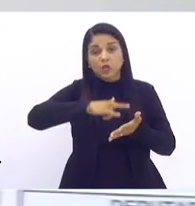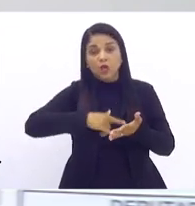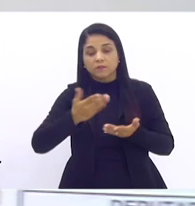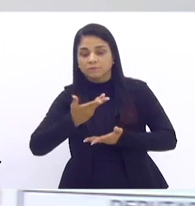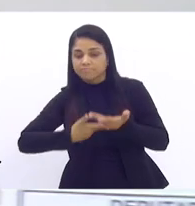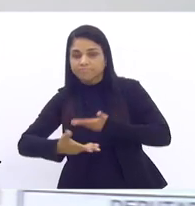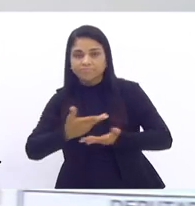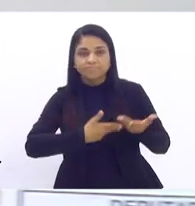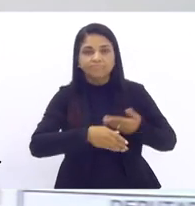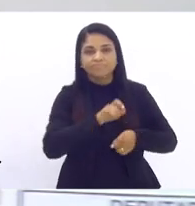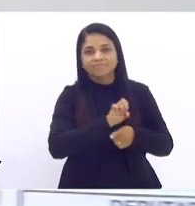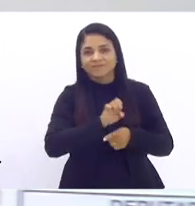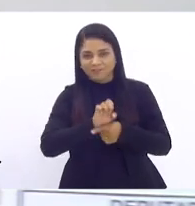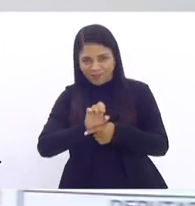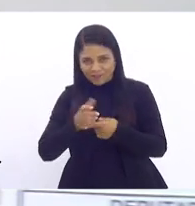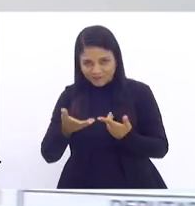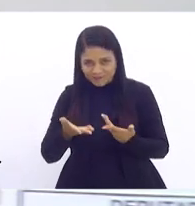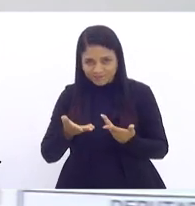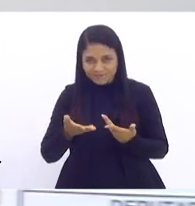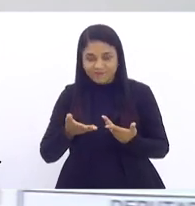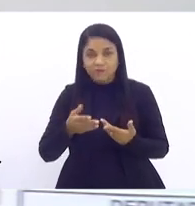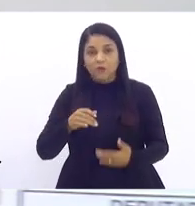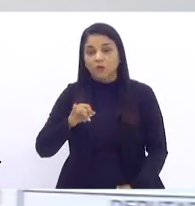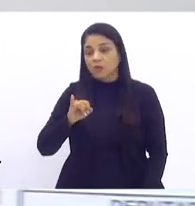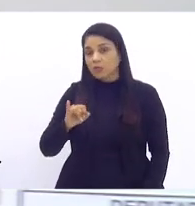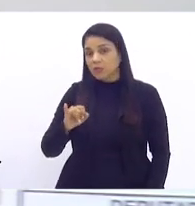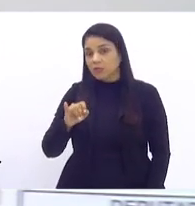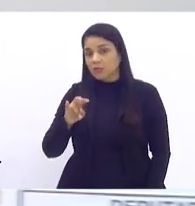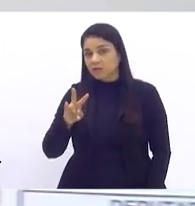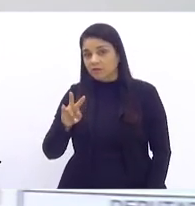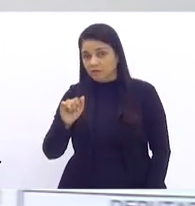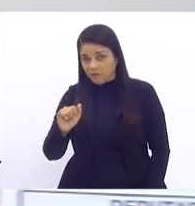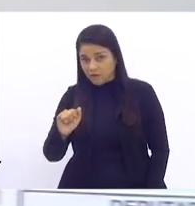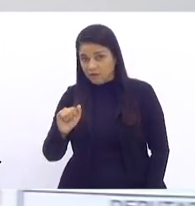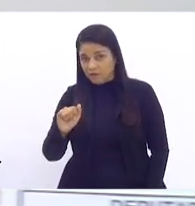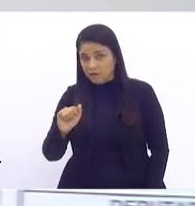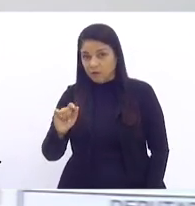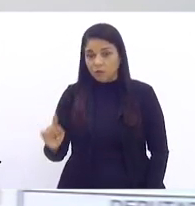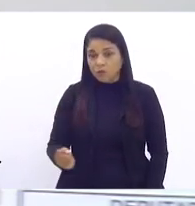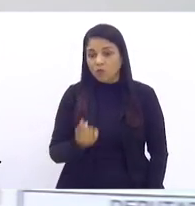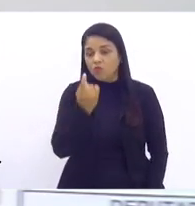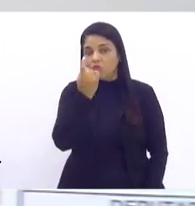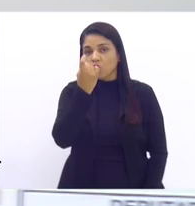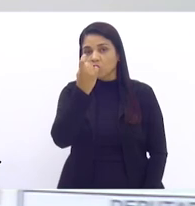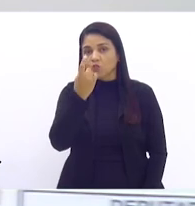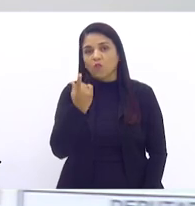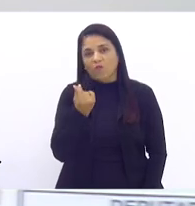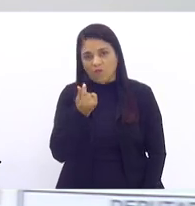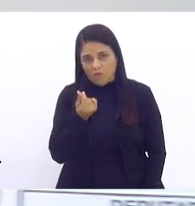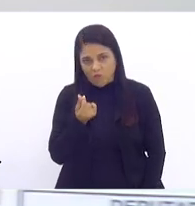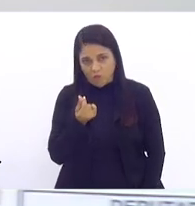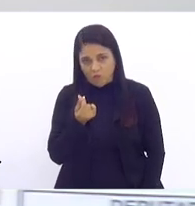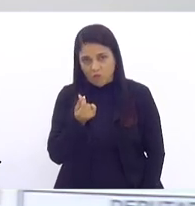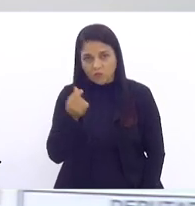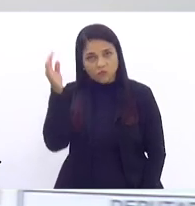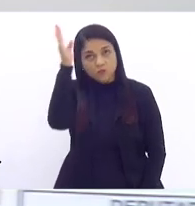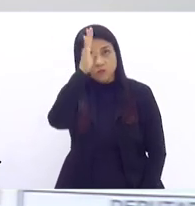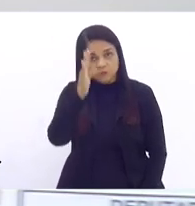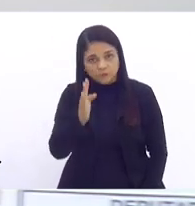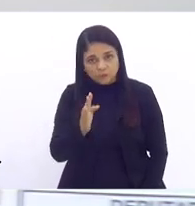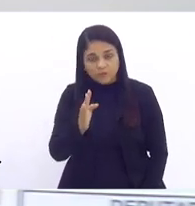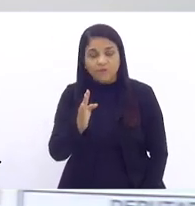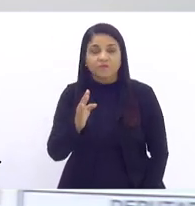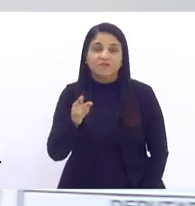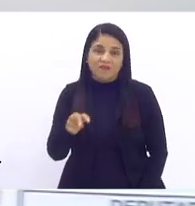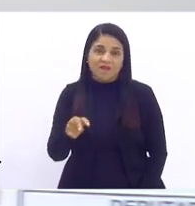os Estados e com Iva Unificado né Um Valor único para o Brasil inteiro com certeza essa